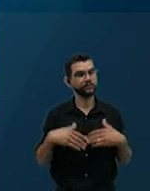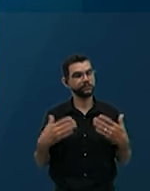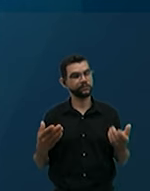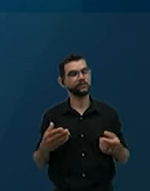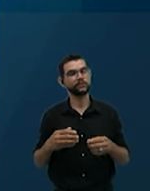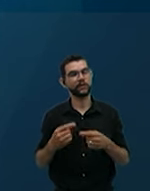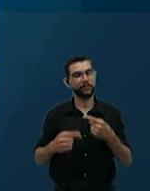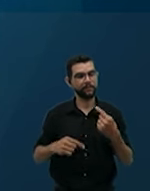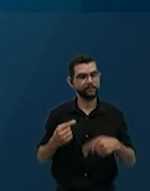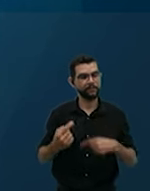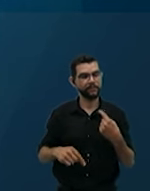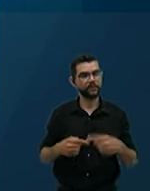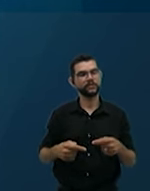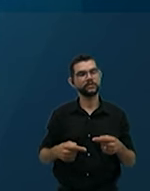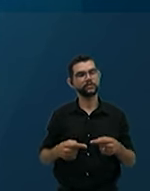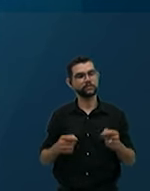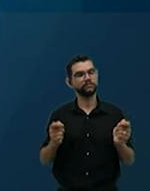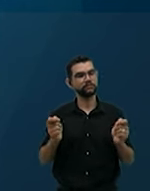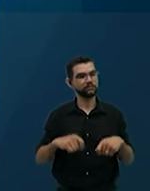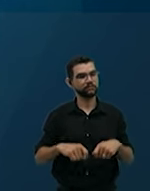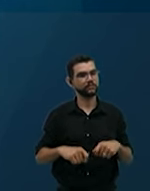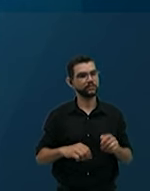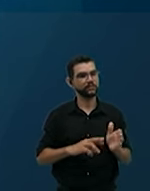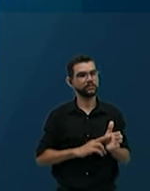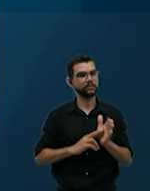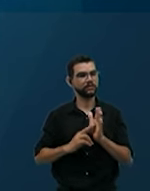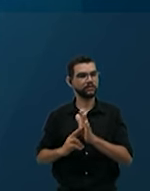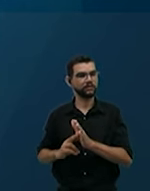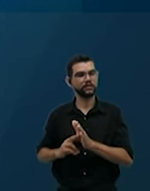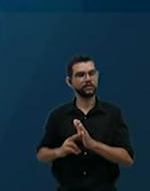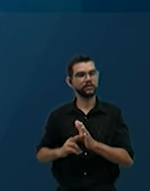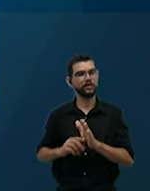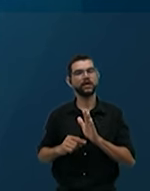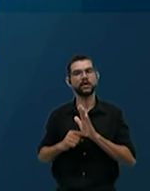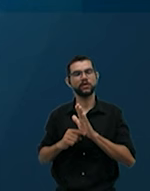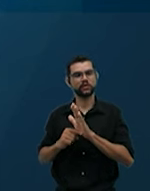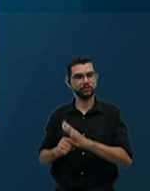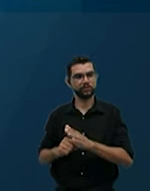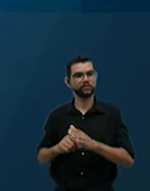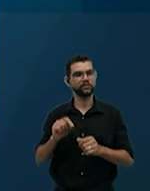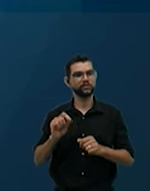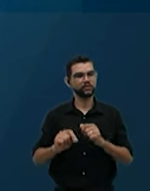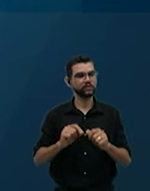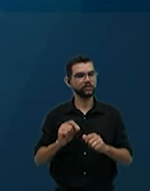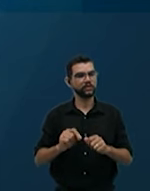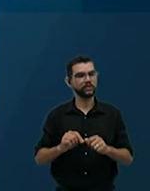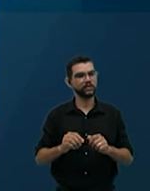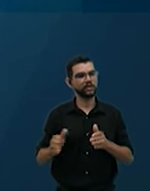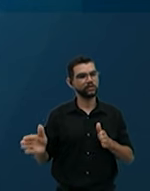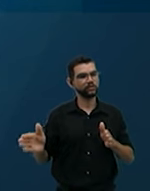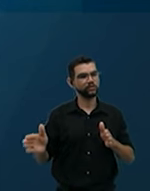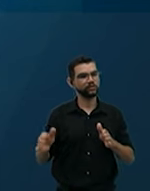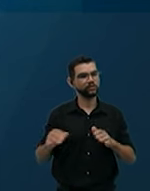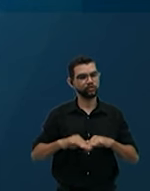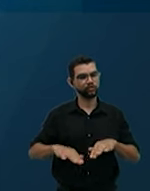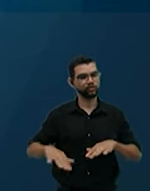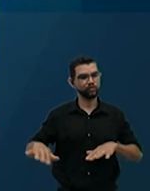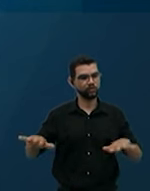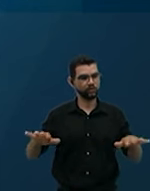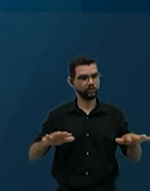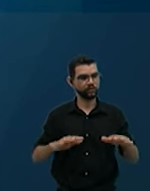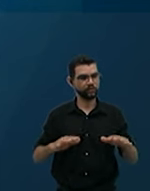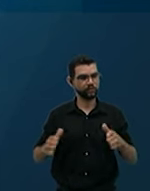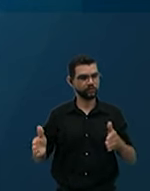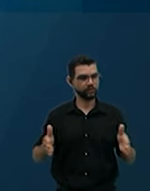da reparação administrativa. E aí eu busco ajuda na jurisprudência por exemplo, relatada pelo ministro Herma